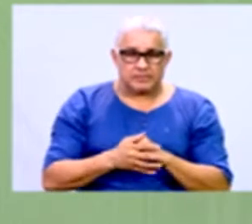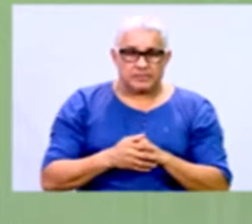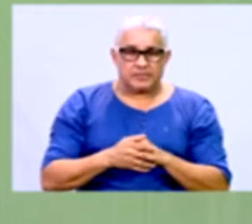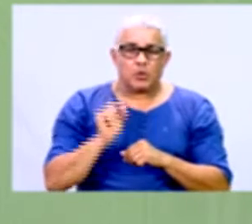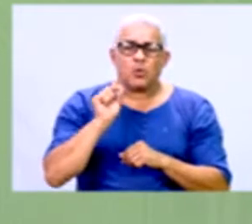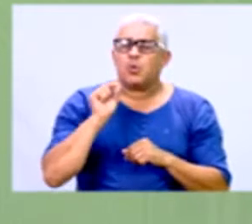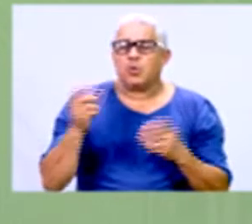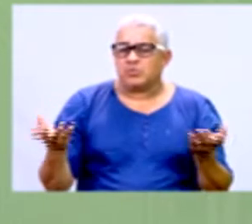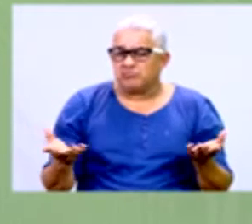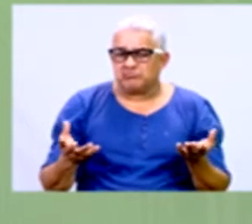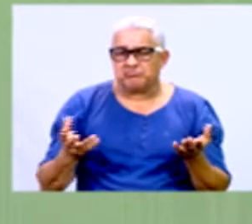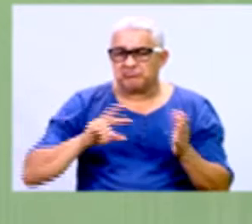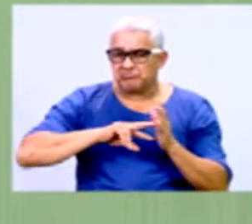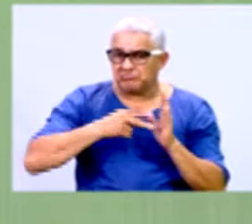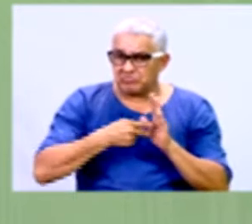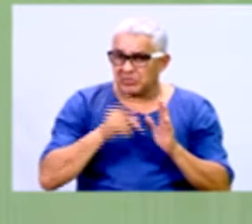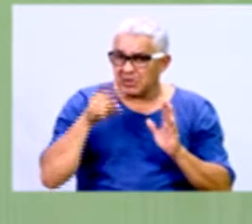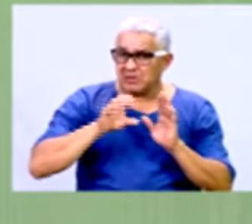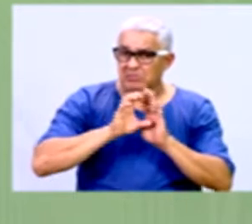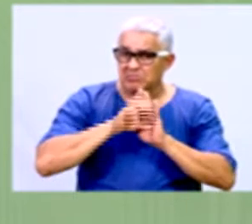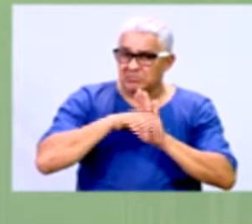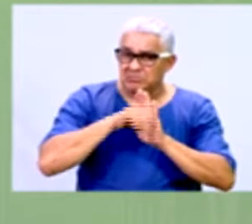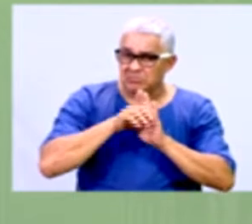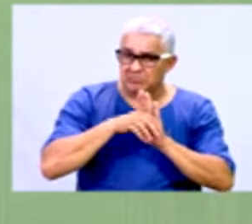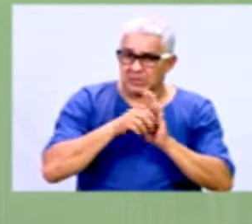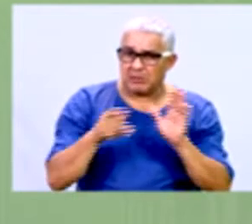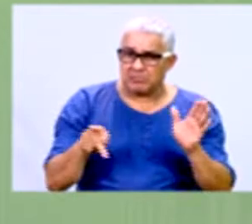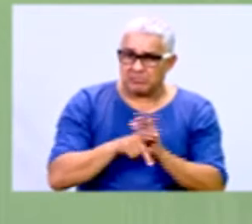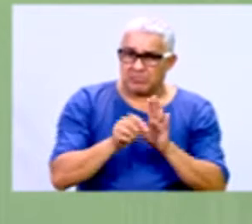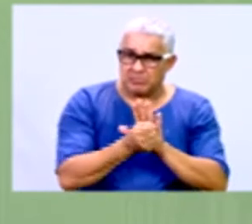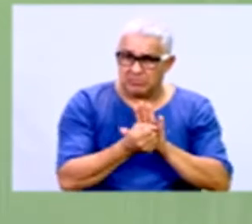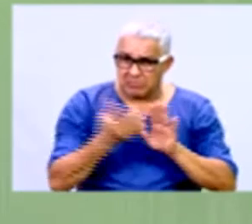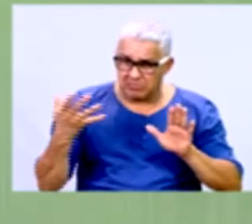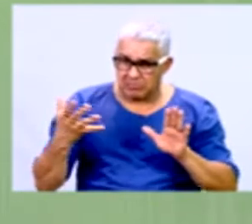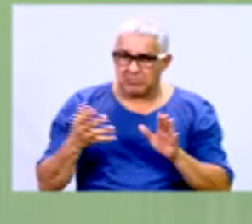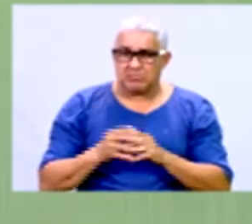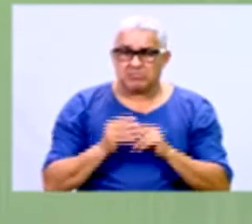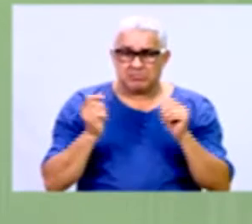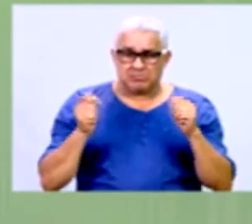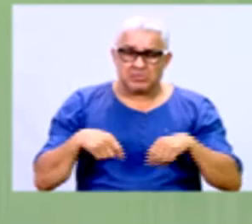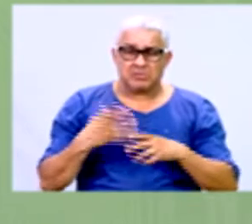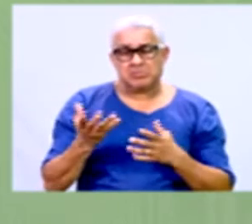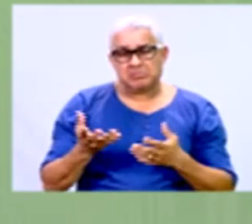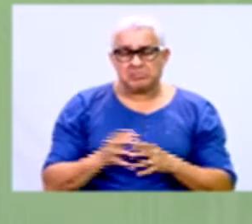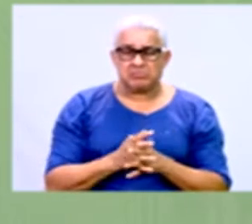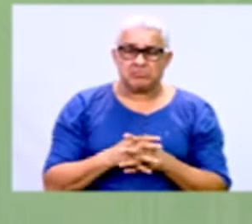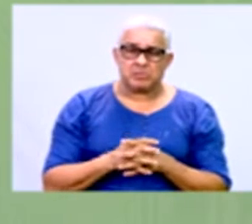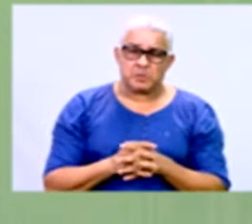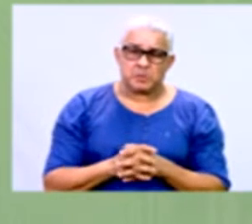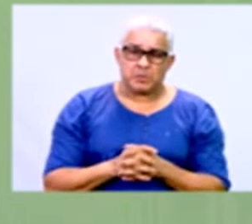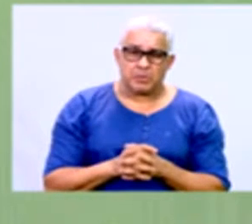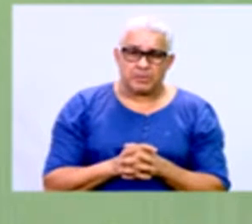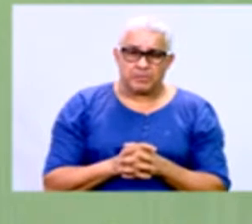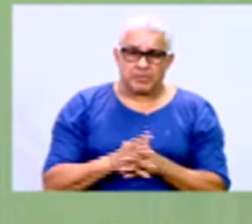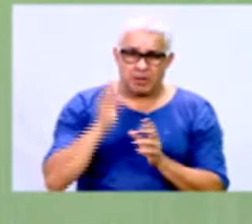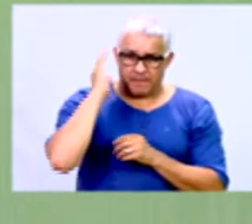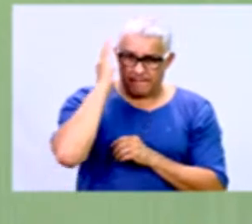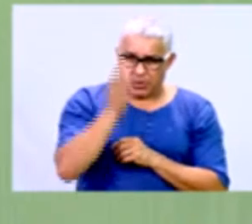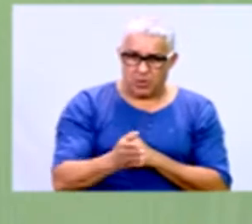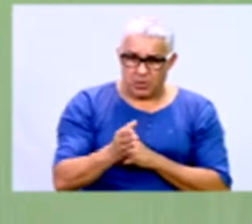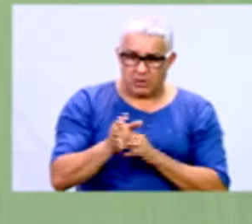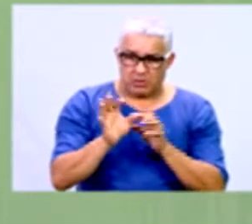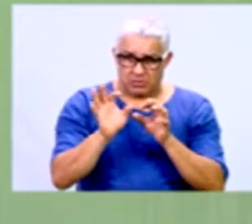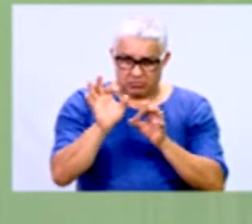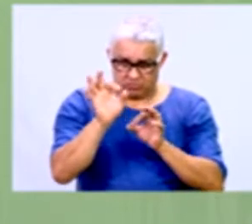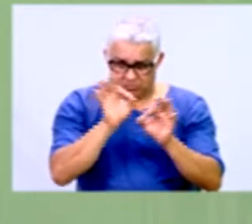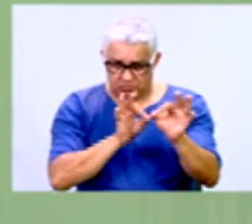é do que conceitos aplicáveis, né, que são levados diretamente a uma